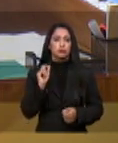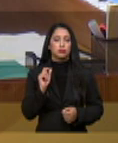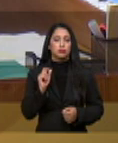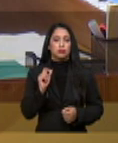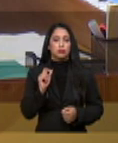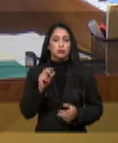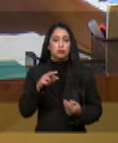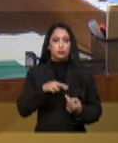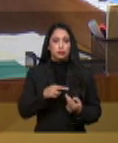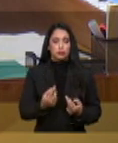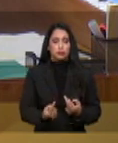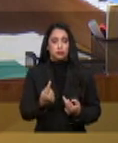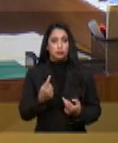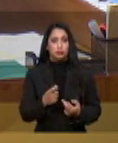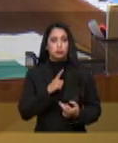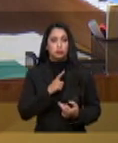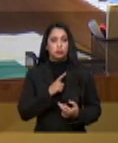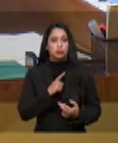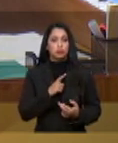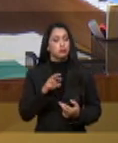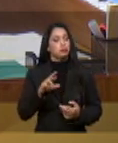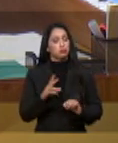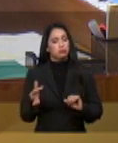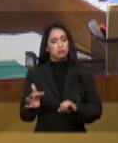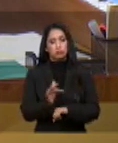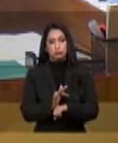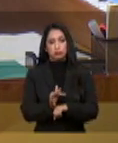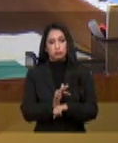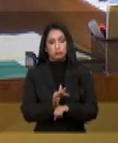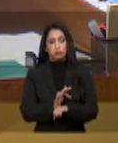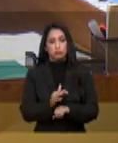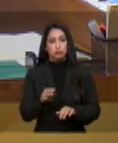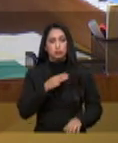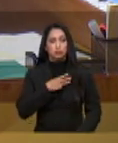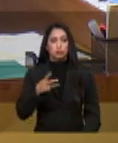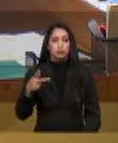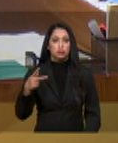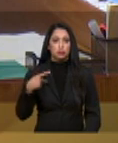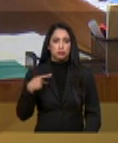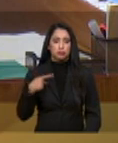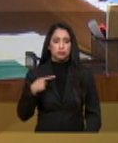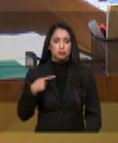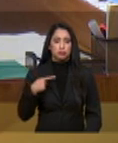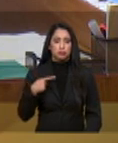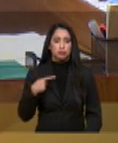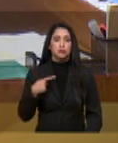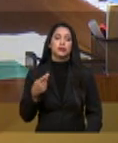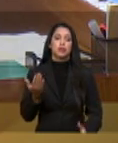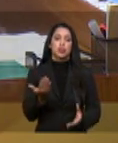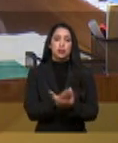cujo inciso 1 fora considerado crime formal pela Corte. O Ministério Público opinou pela procedência da